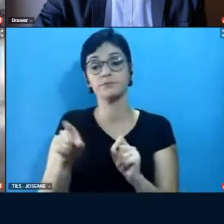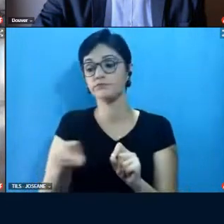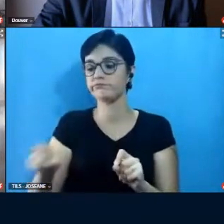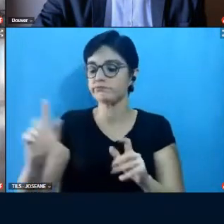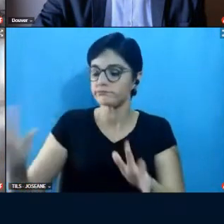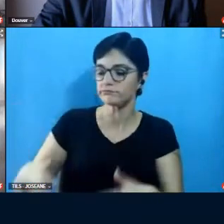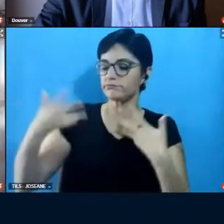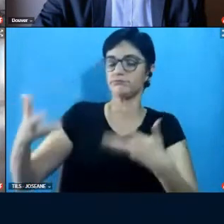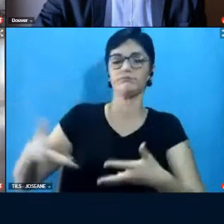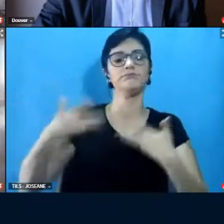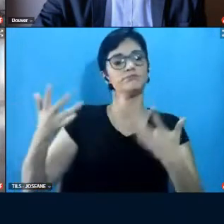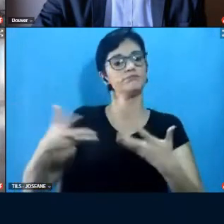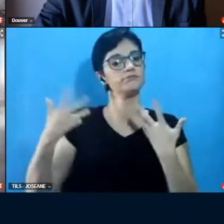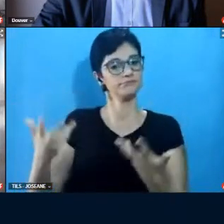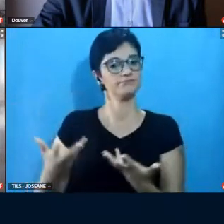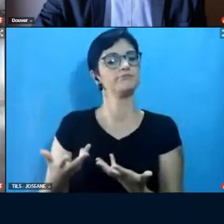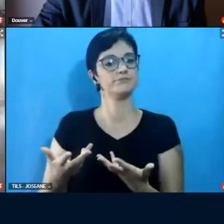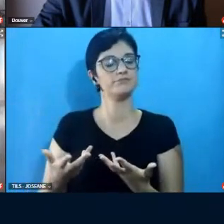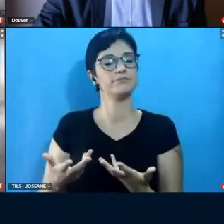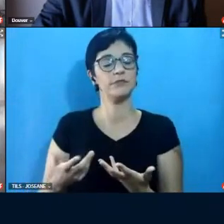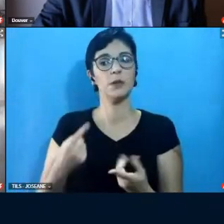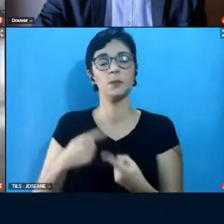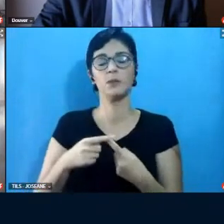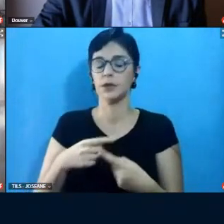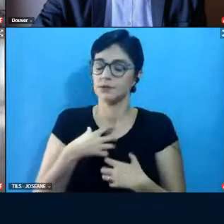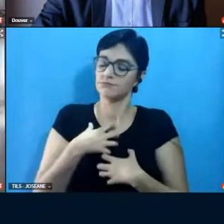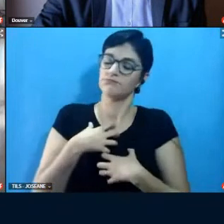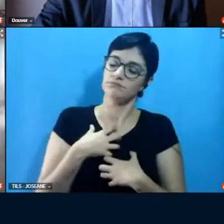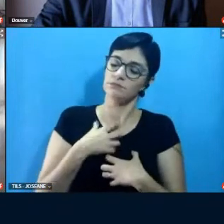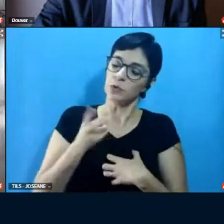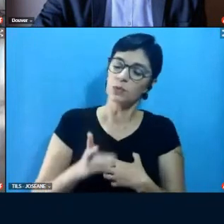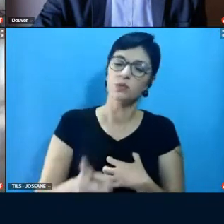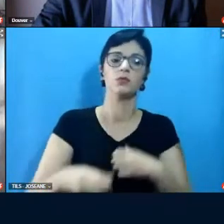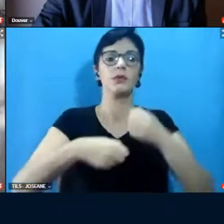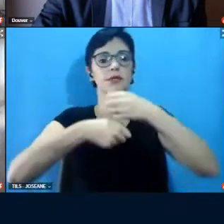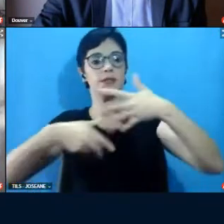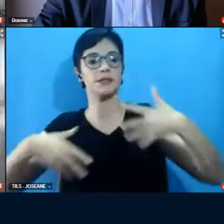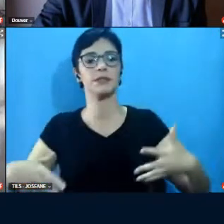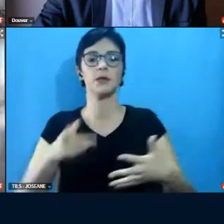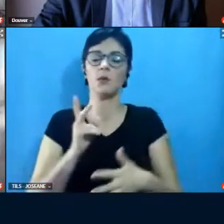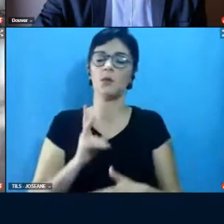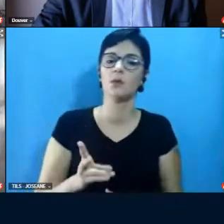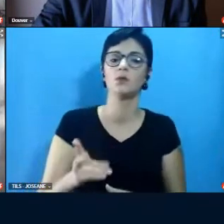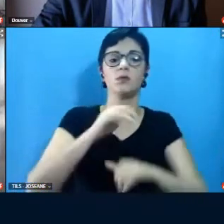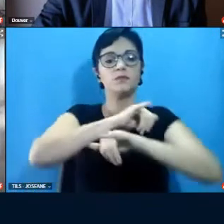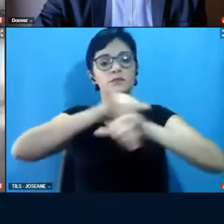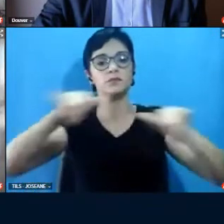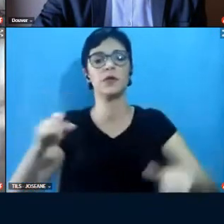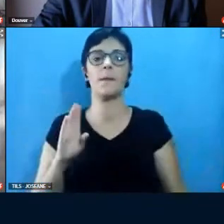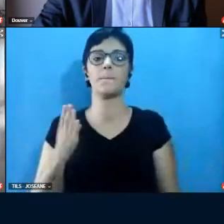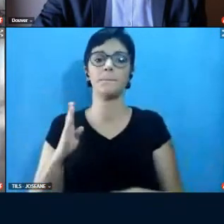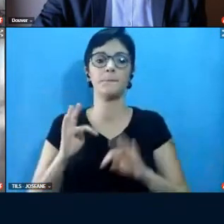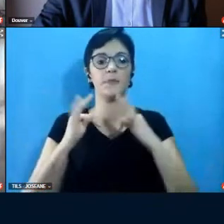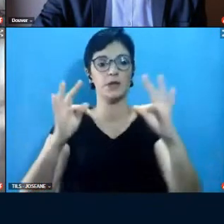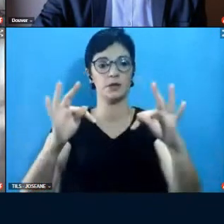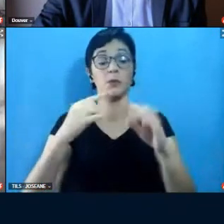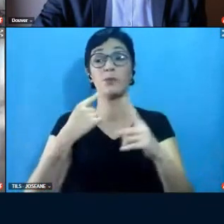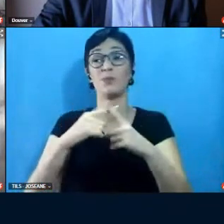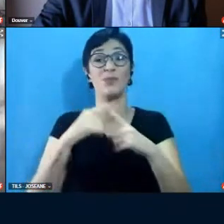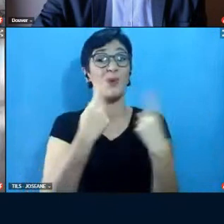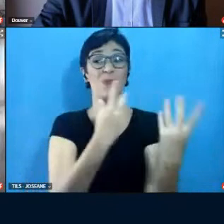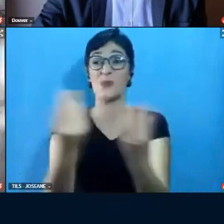inspiração, na verdade, que eles nos dão, né? Para a gente continuar fazendo a extensão, para a gente continuar divulgando biotecnologia, porque muitas pessoas não